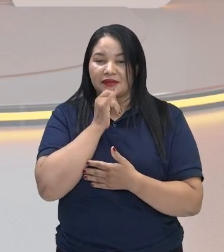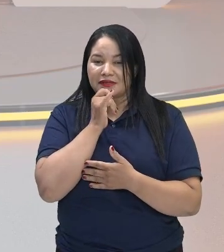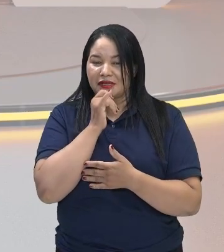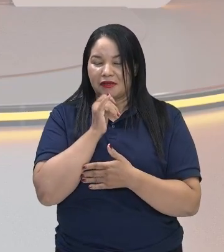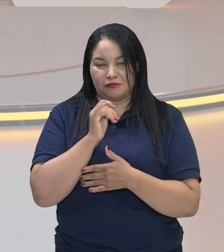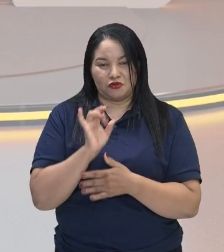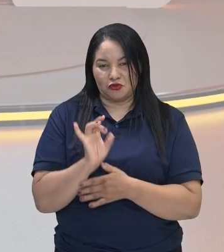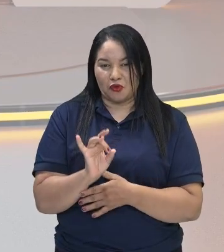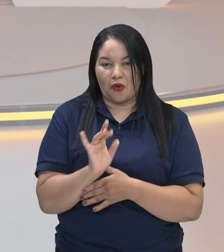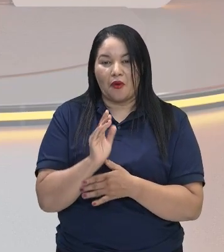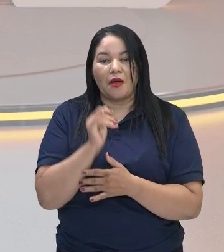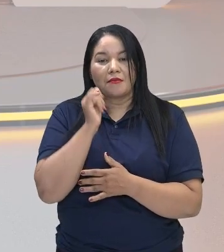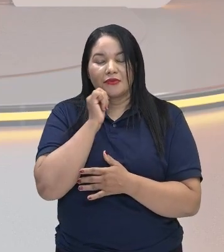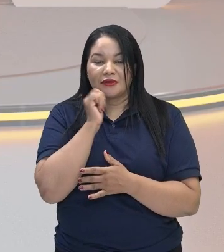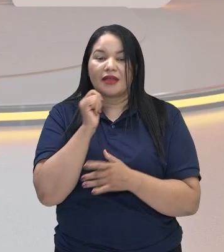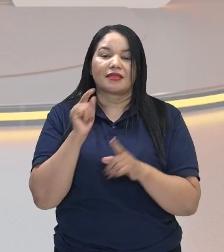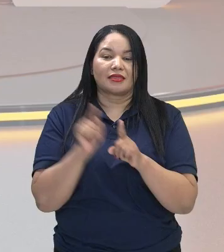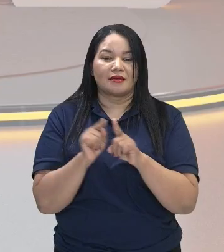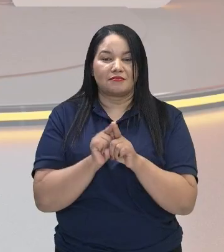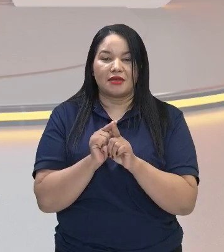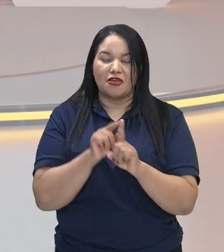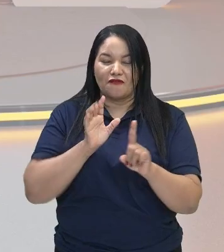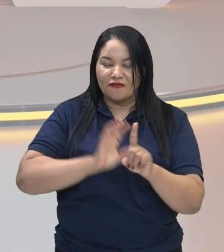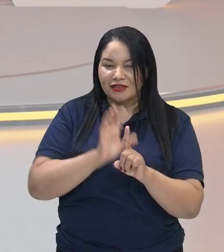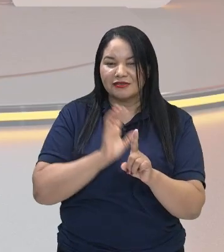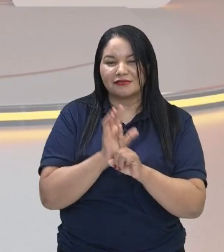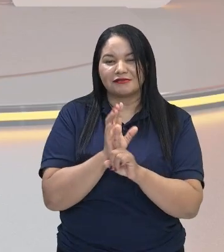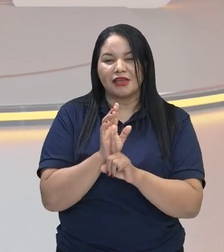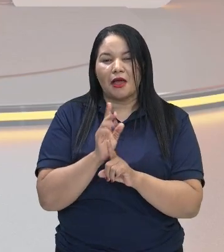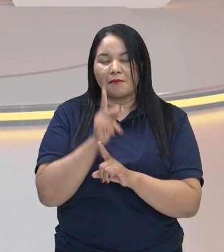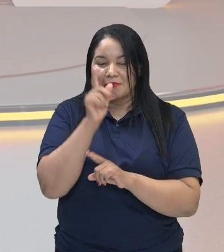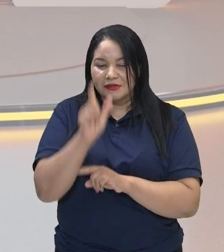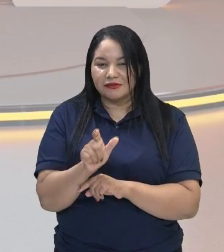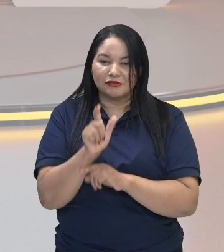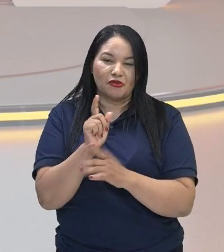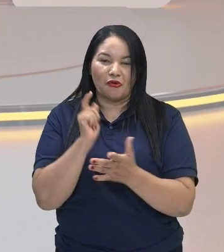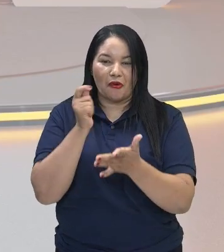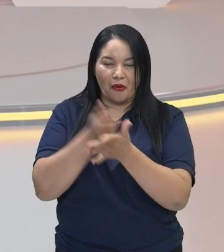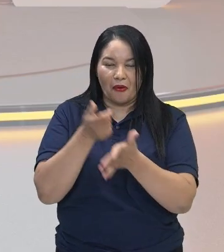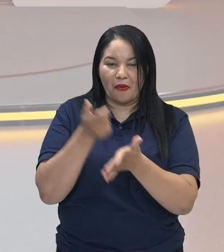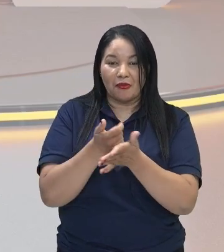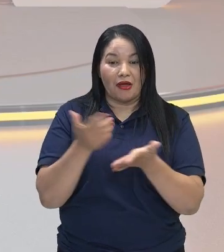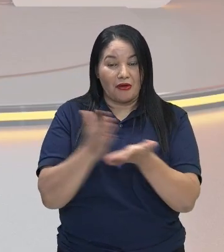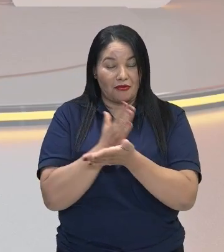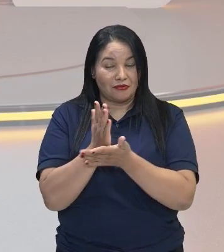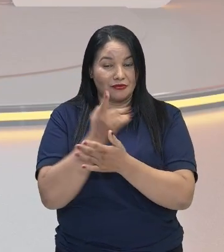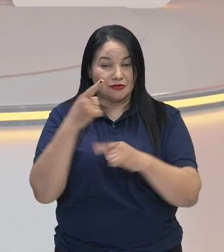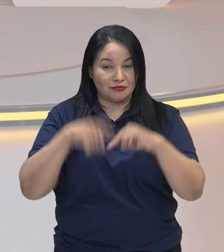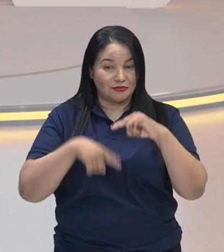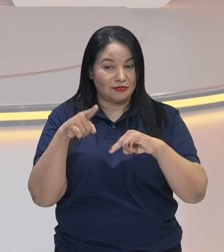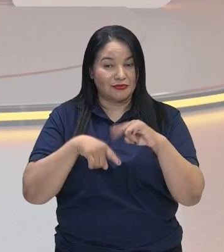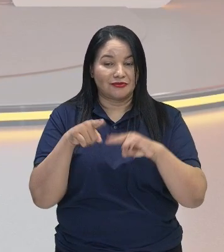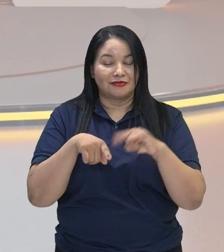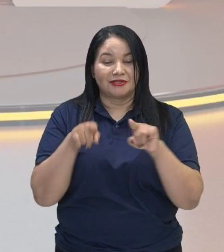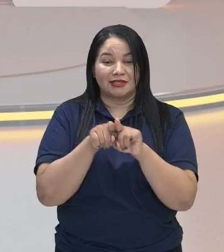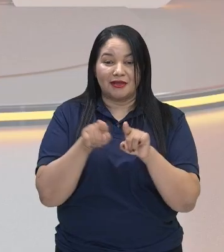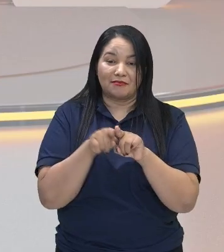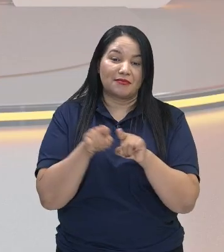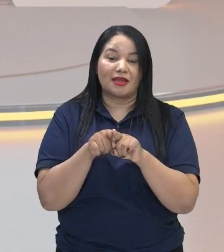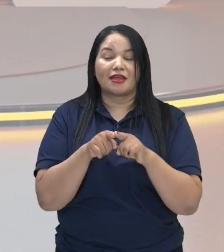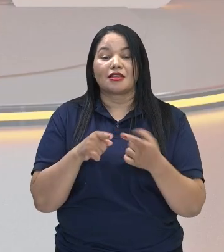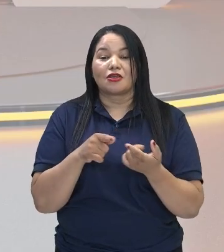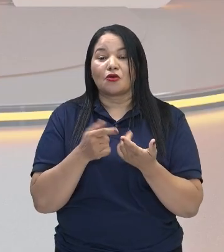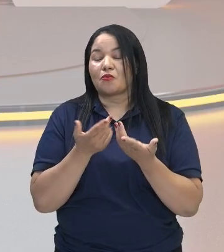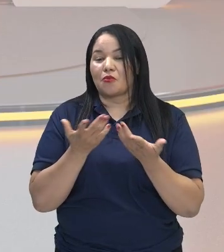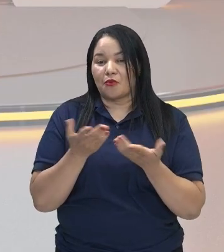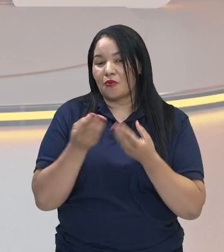que também influenciam quem compra determinados produtos ou em que tamanho.